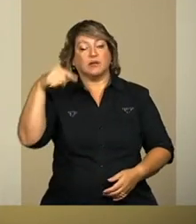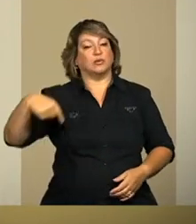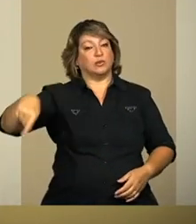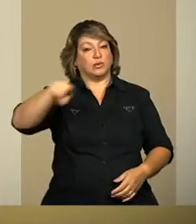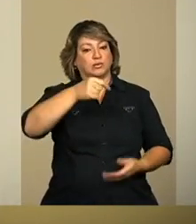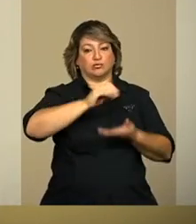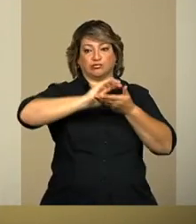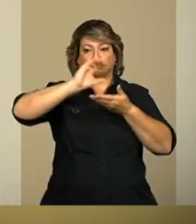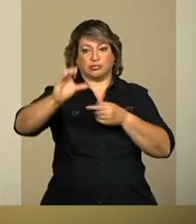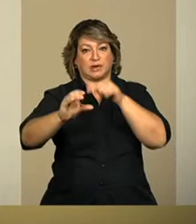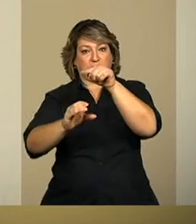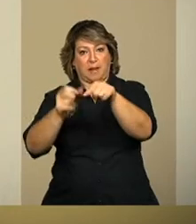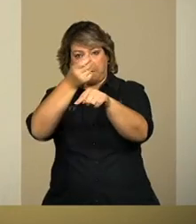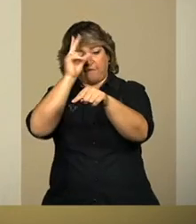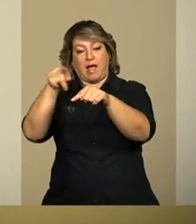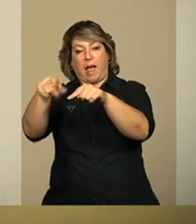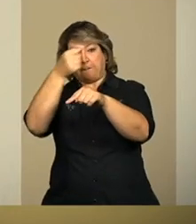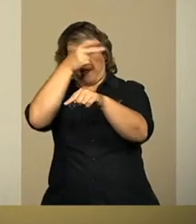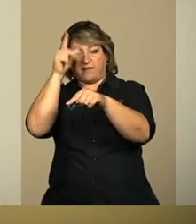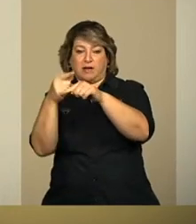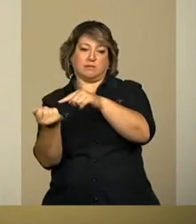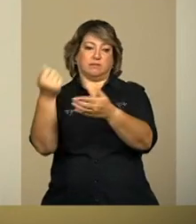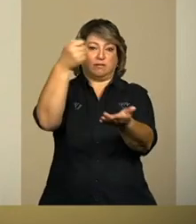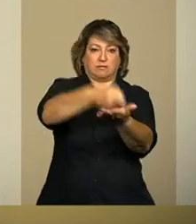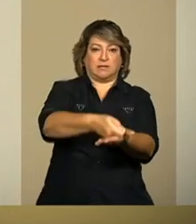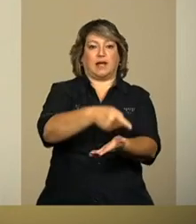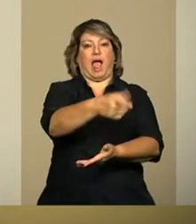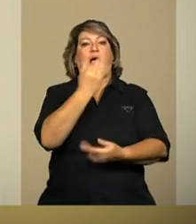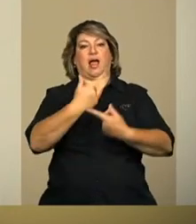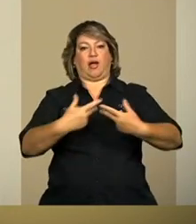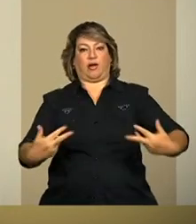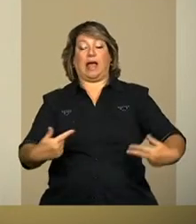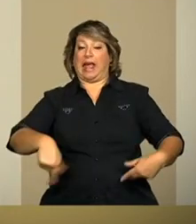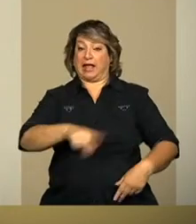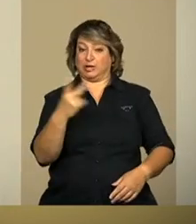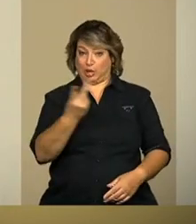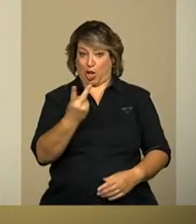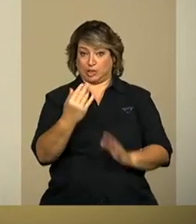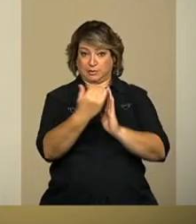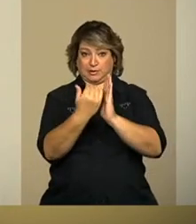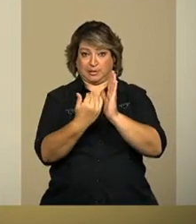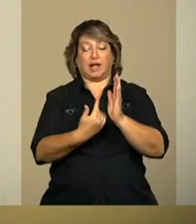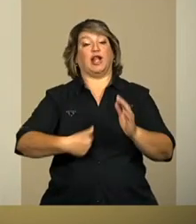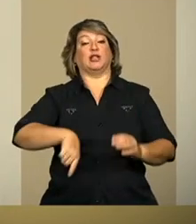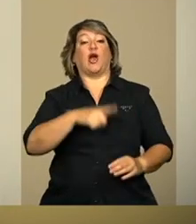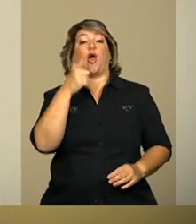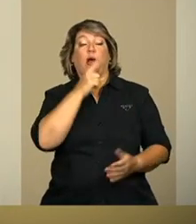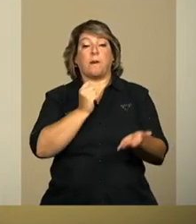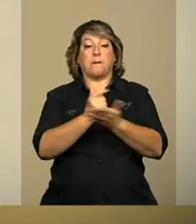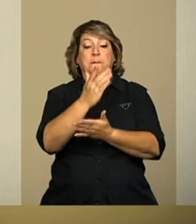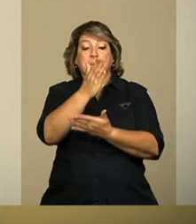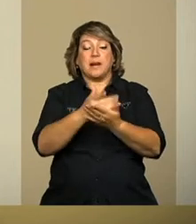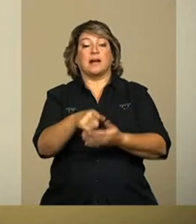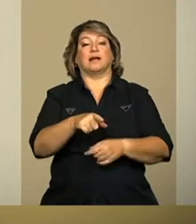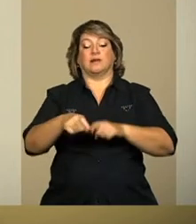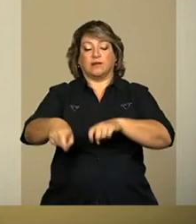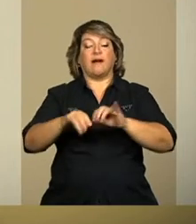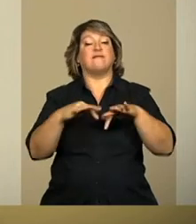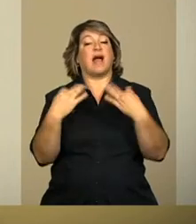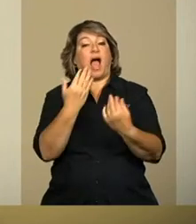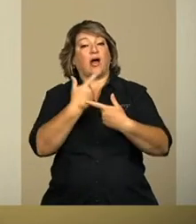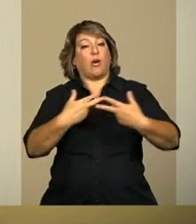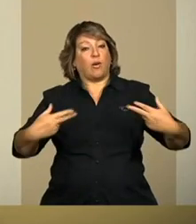porque repassamos a ela os recursos necessários com esses dois programas Luciano a gente compra uma parte da produção da Agricultura